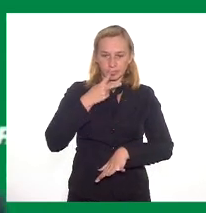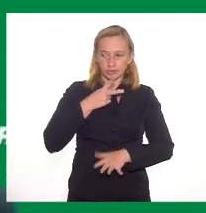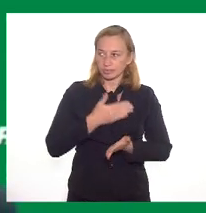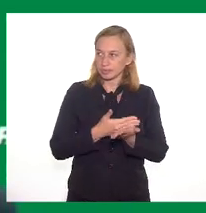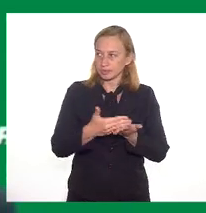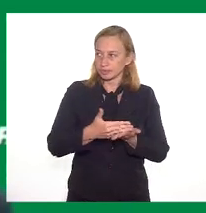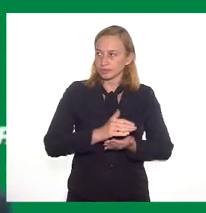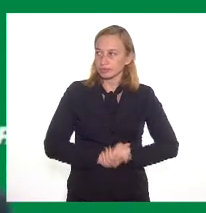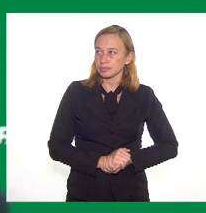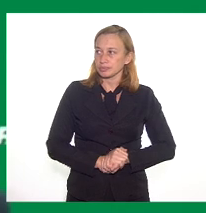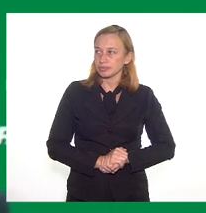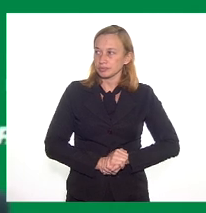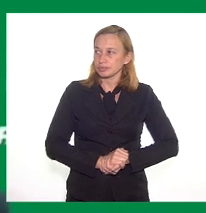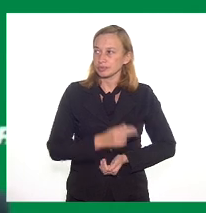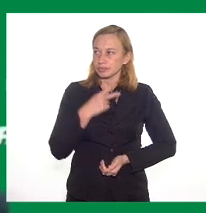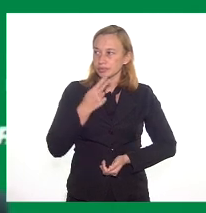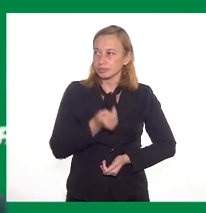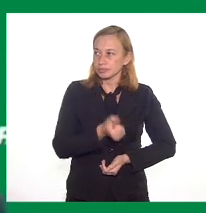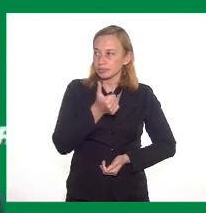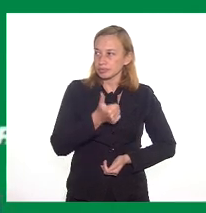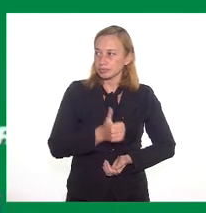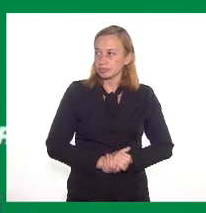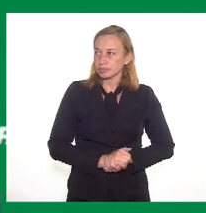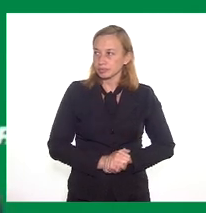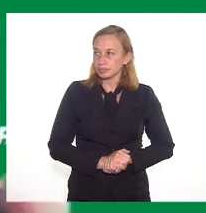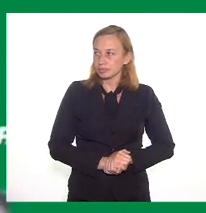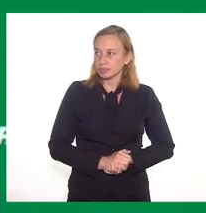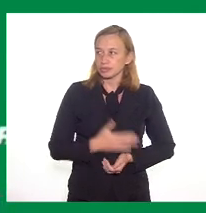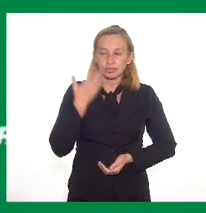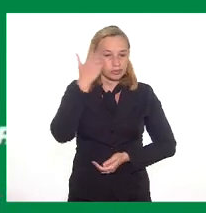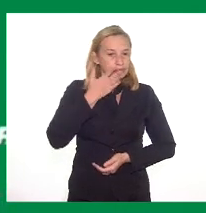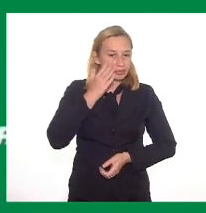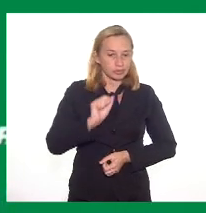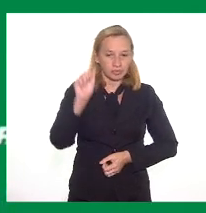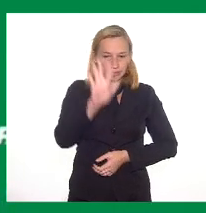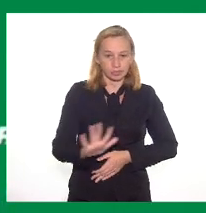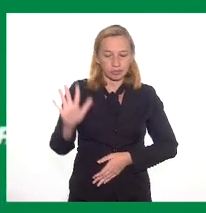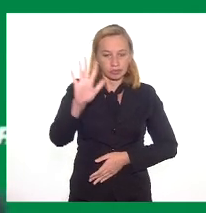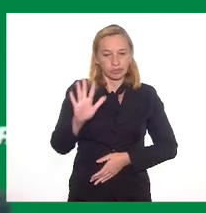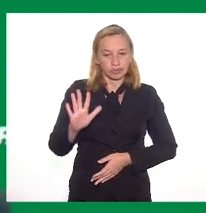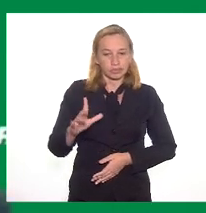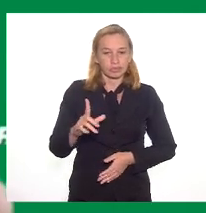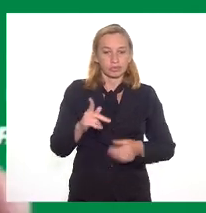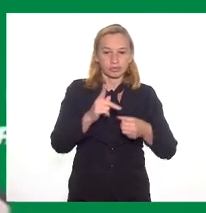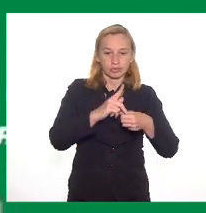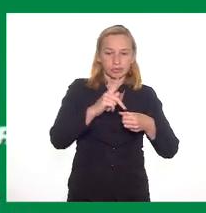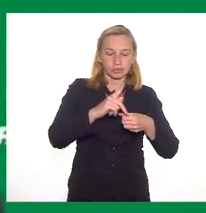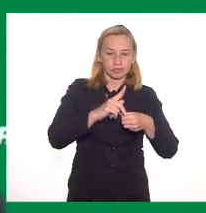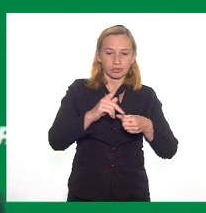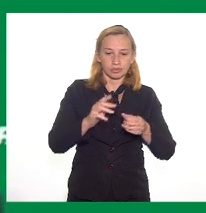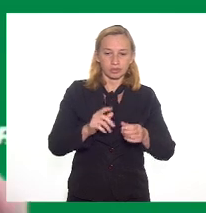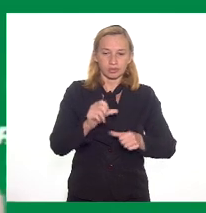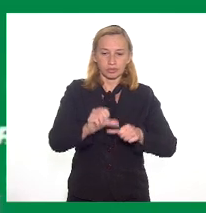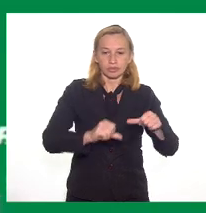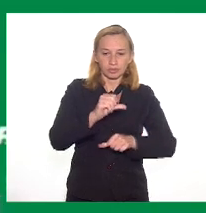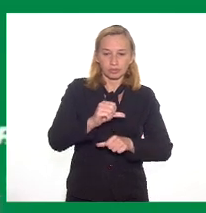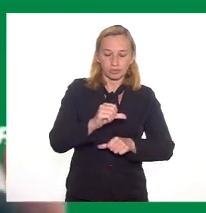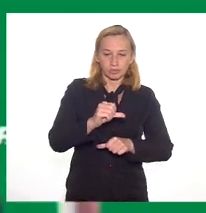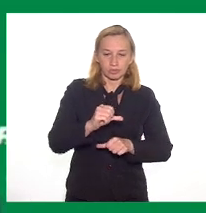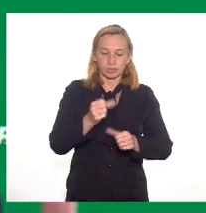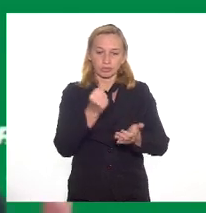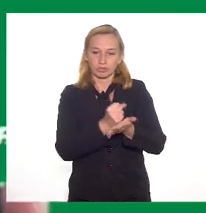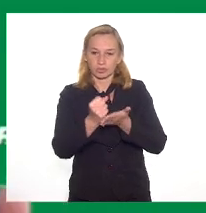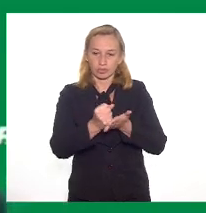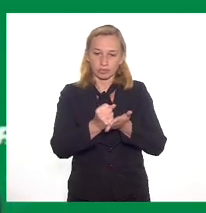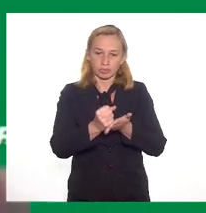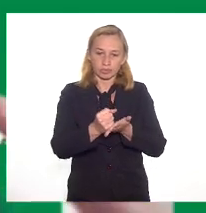inicial, passar um pouco de uma mensagem mais geral, né, de que a Petrobras mudou a sua forma de